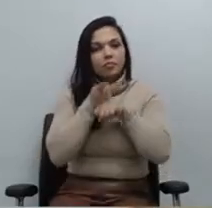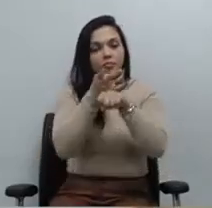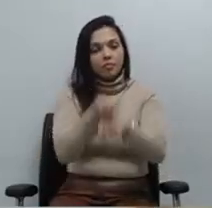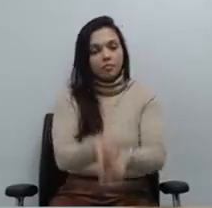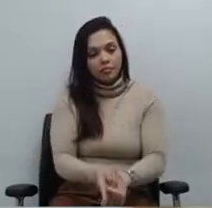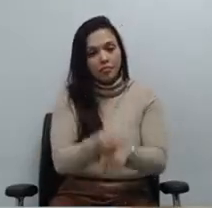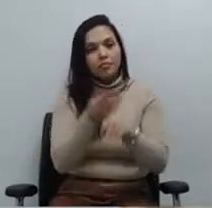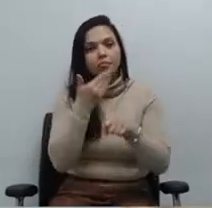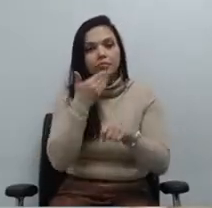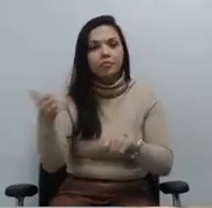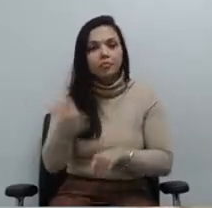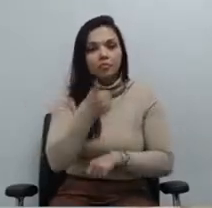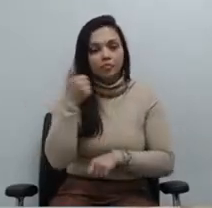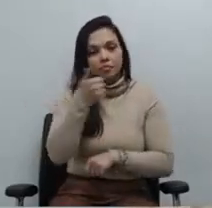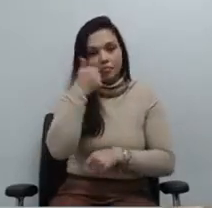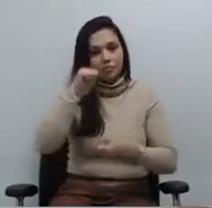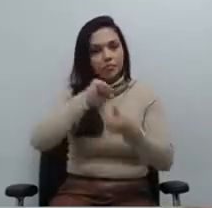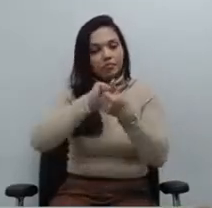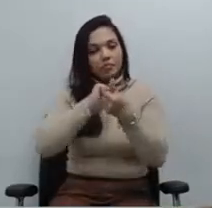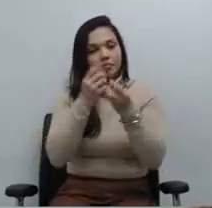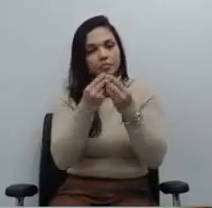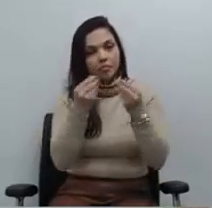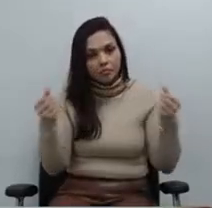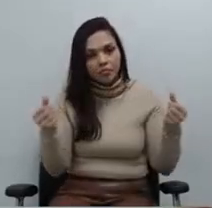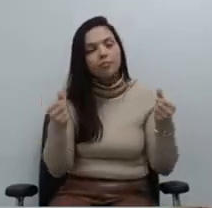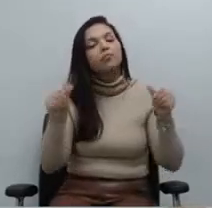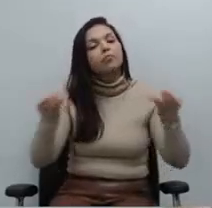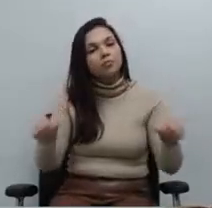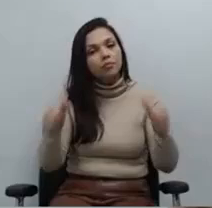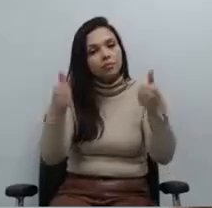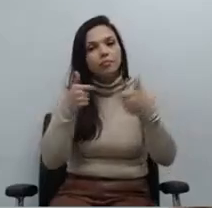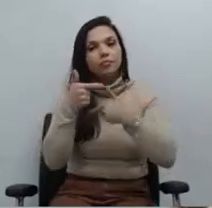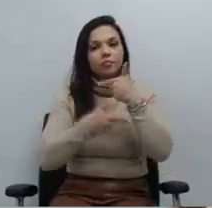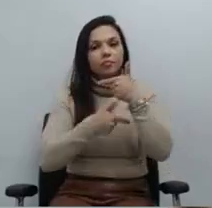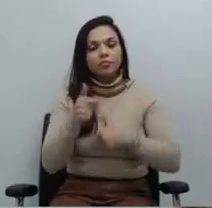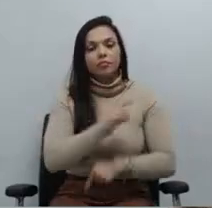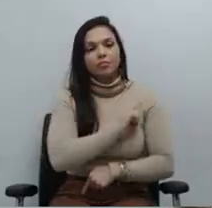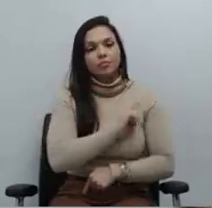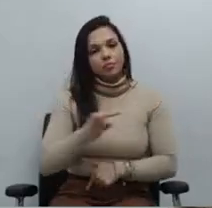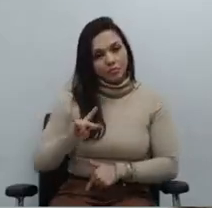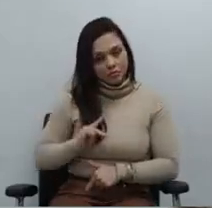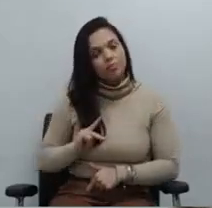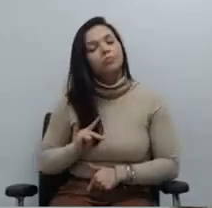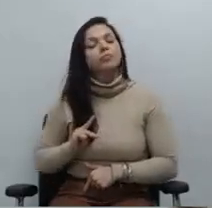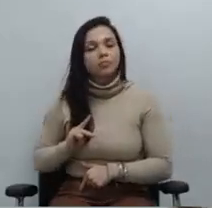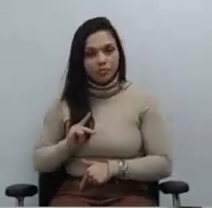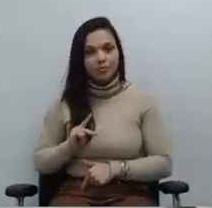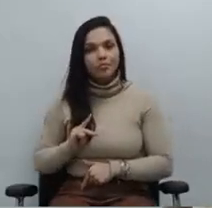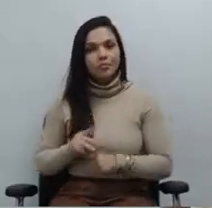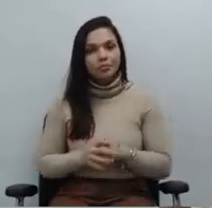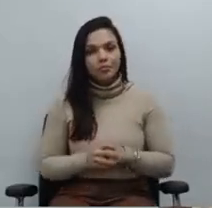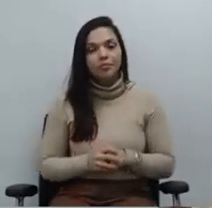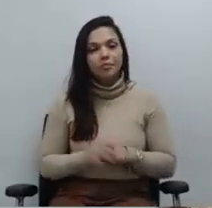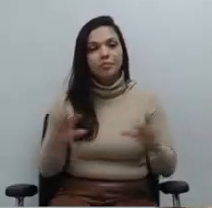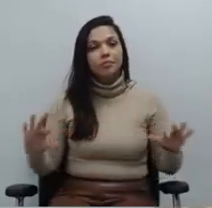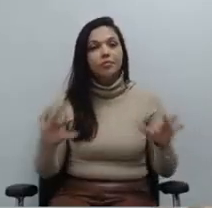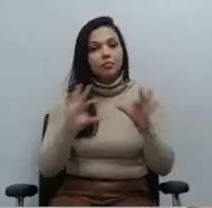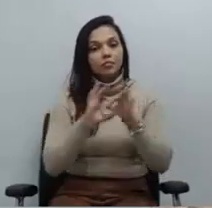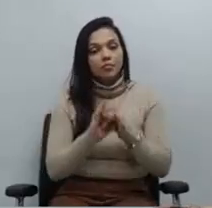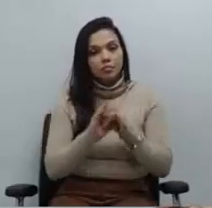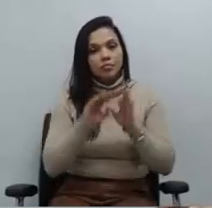aprimoramento a qualificação, aprimoramento do trabalho de defensoras e defensores. Com relação à